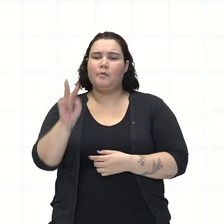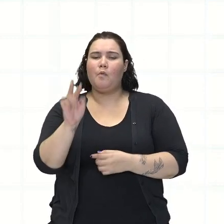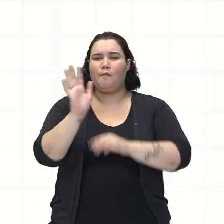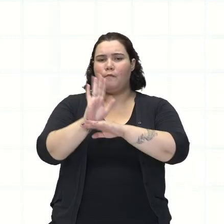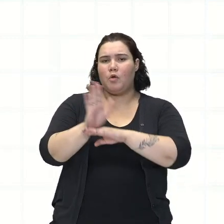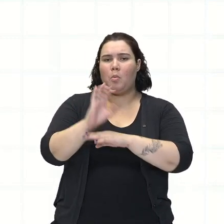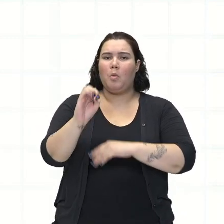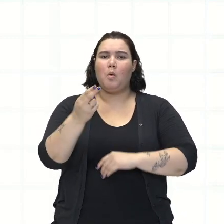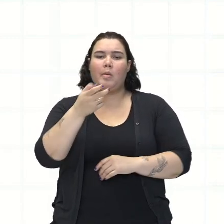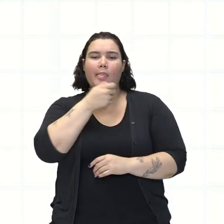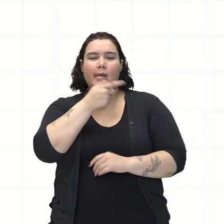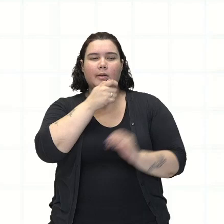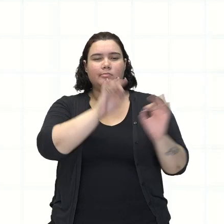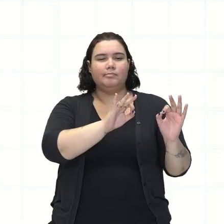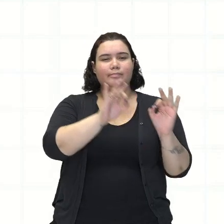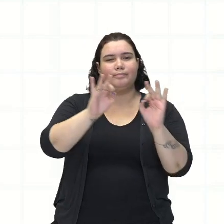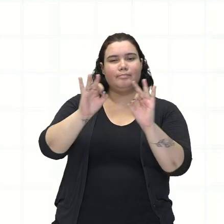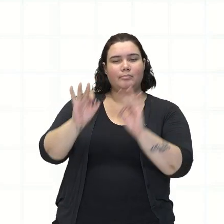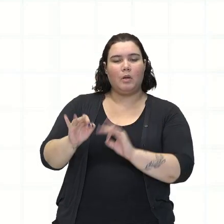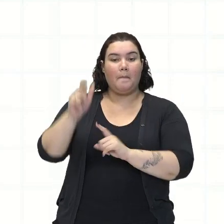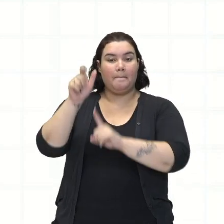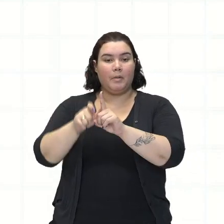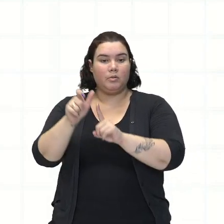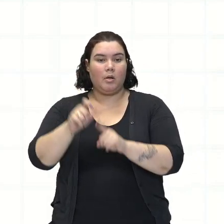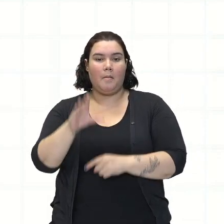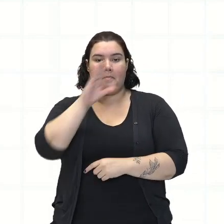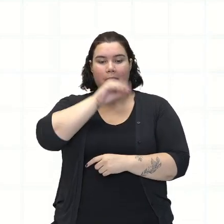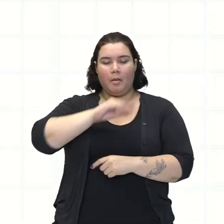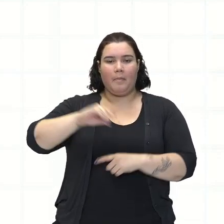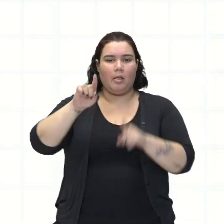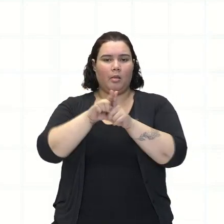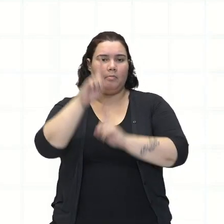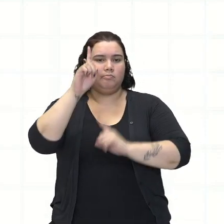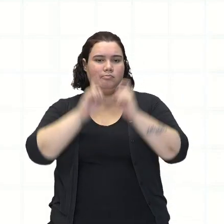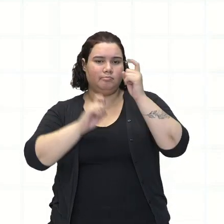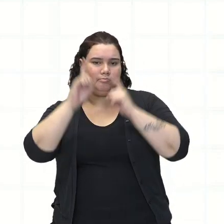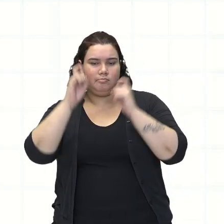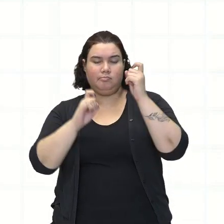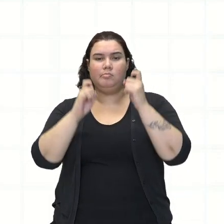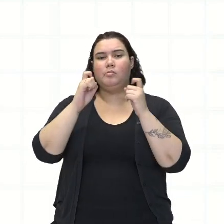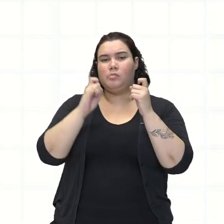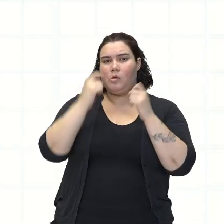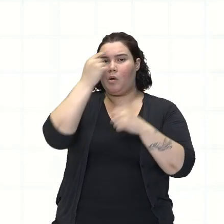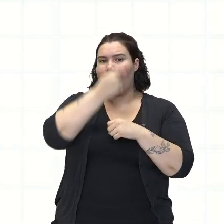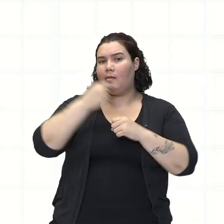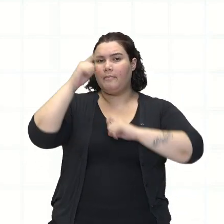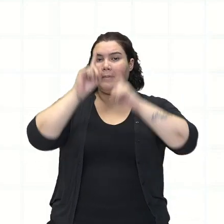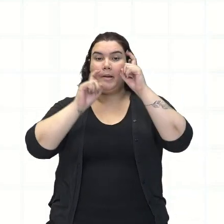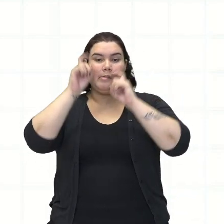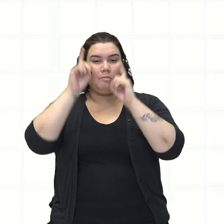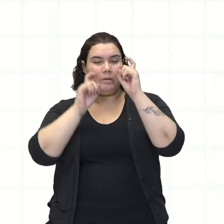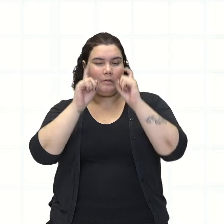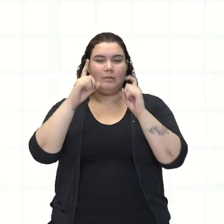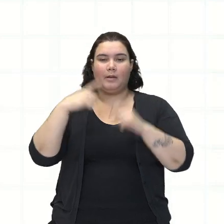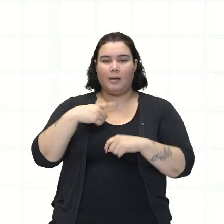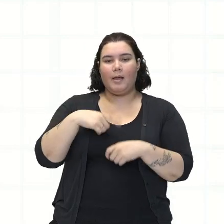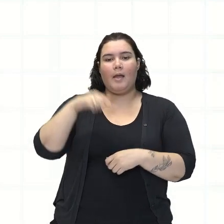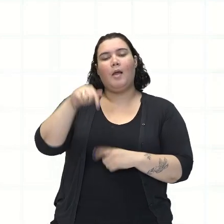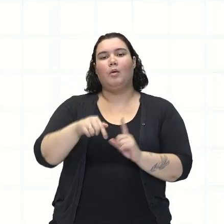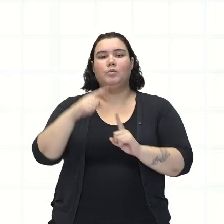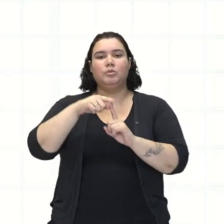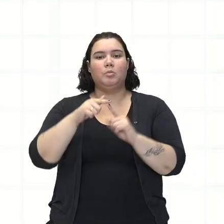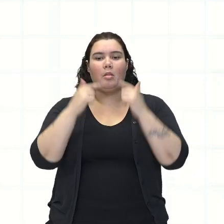animado, onde os personagens falam e ao mesmo tempo fazem gestos, expressões engraçadas com o rosto. Isso é um exemplo de